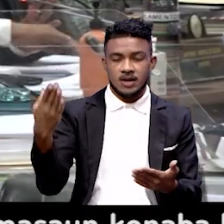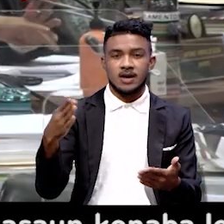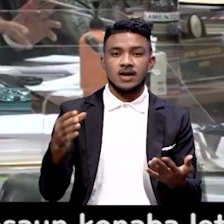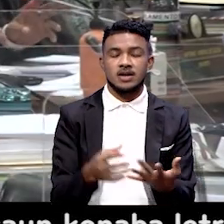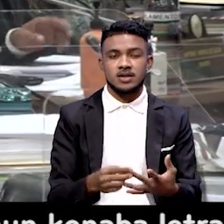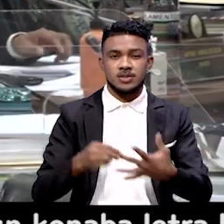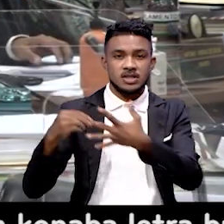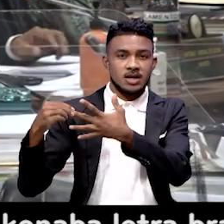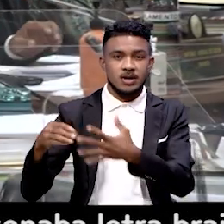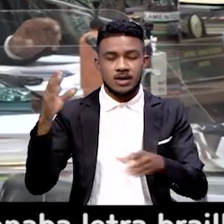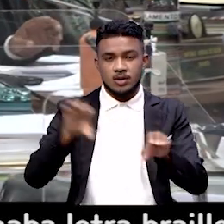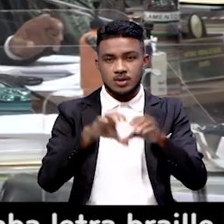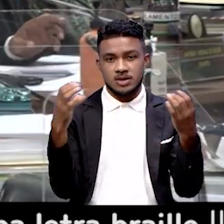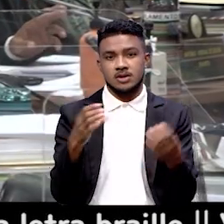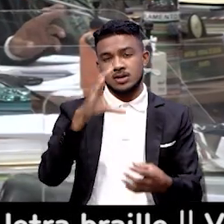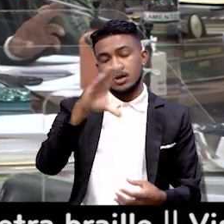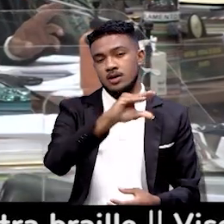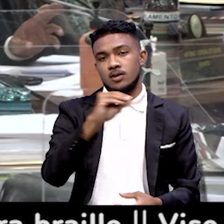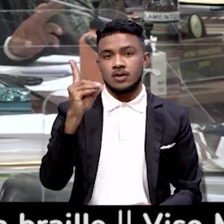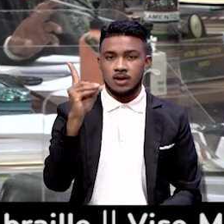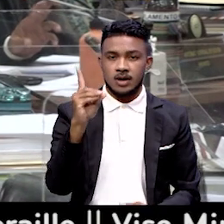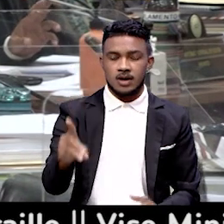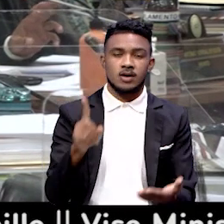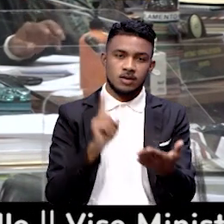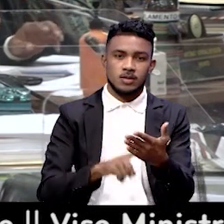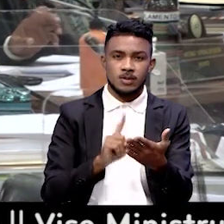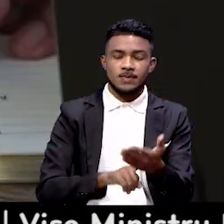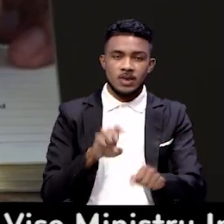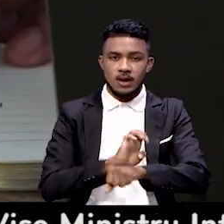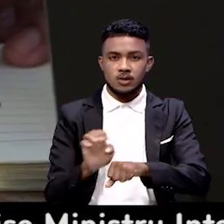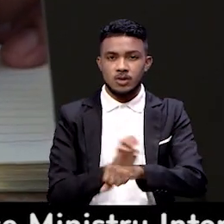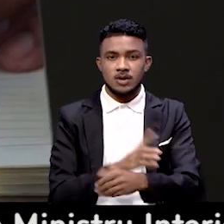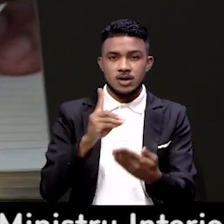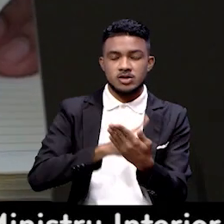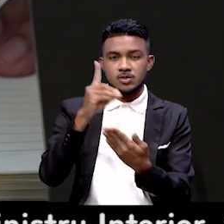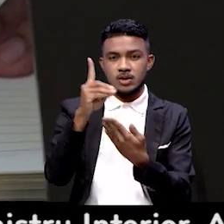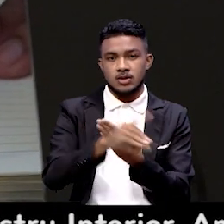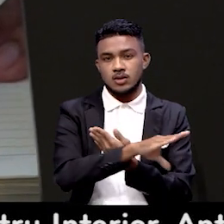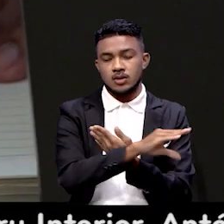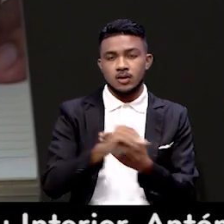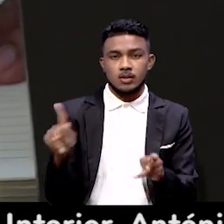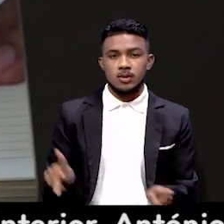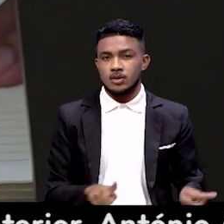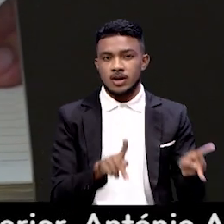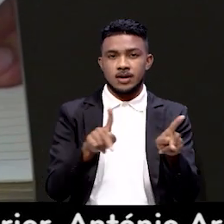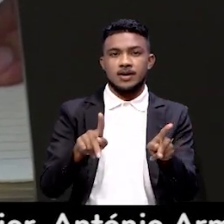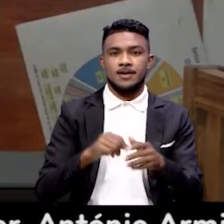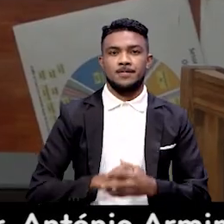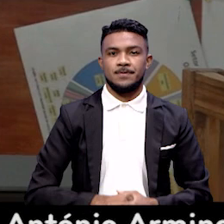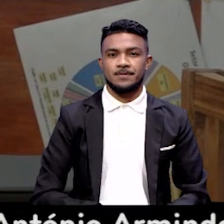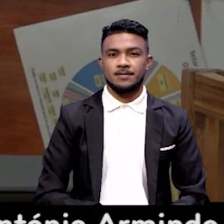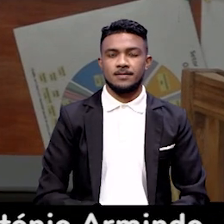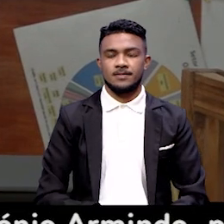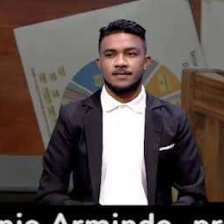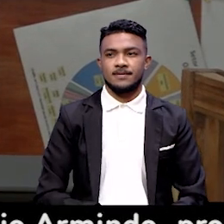e a comissão CRD nebe trata assunto economia desenvolvimento no finanças pública. Dina de Carvalho,